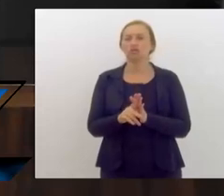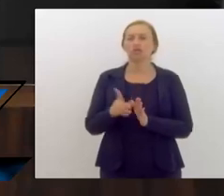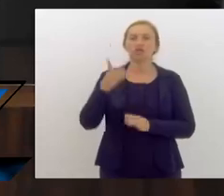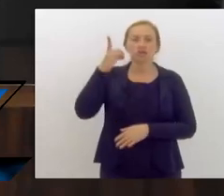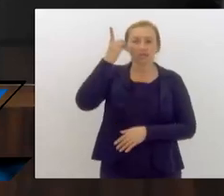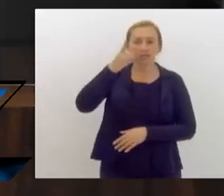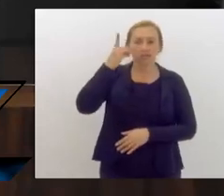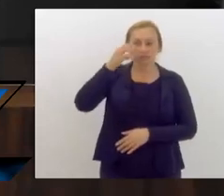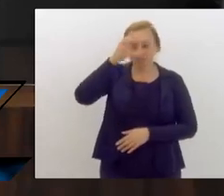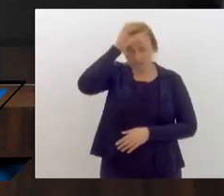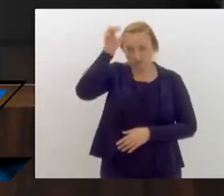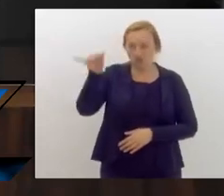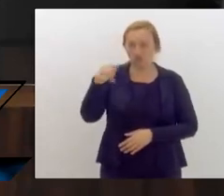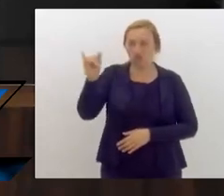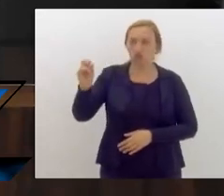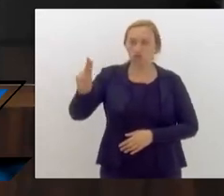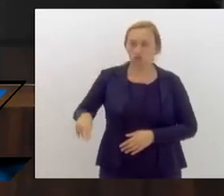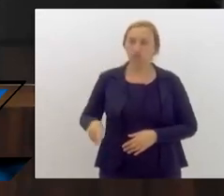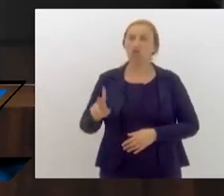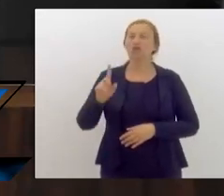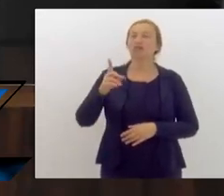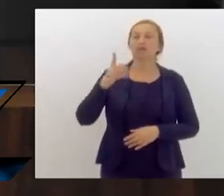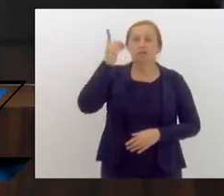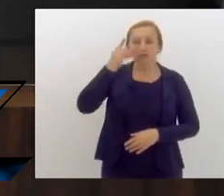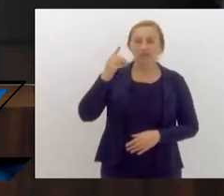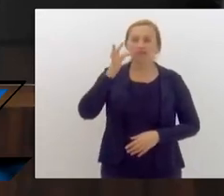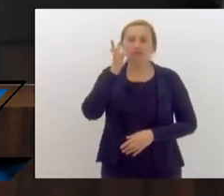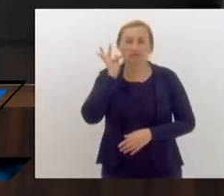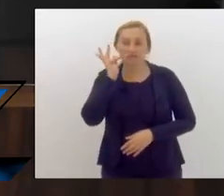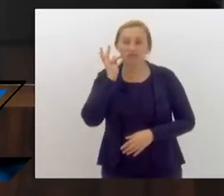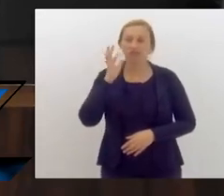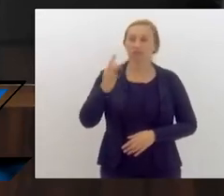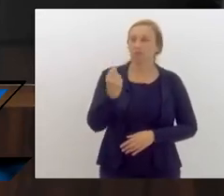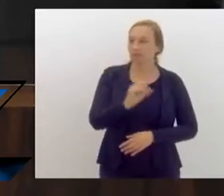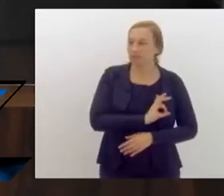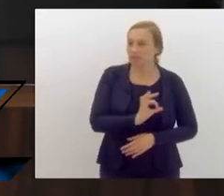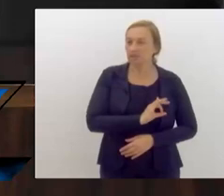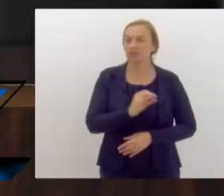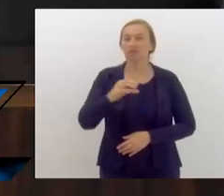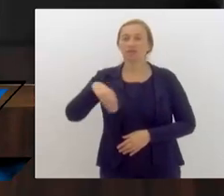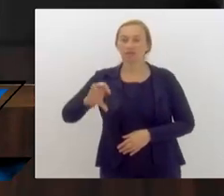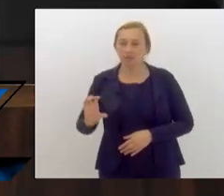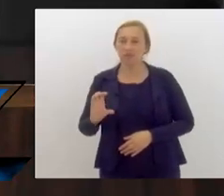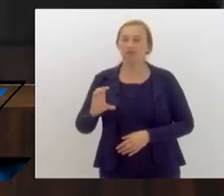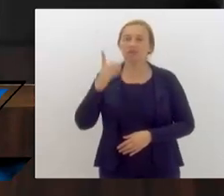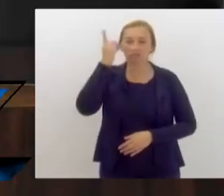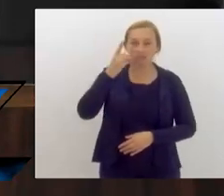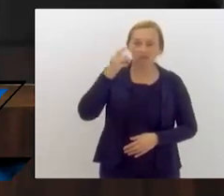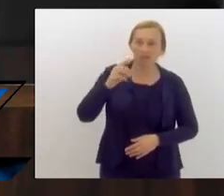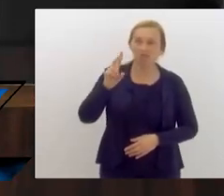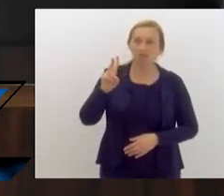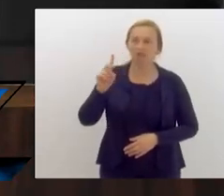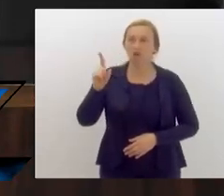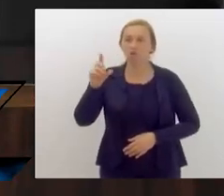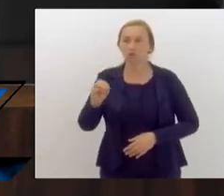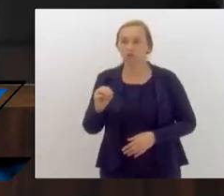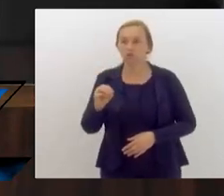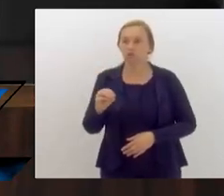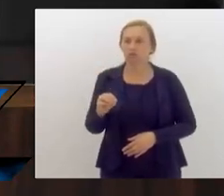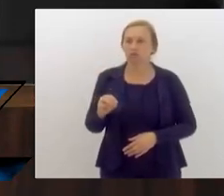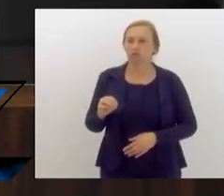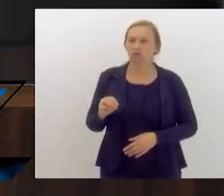deputado Serafim Deputado Luiz Paulo deputada Marta Rocha Deputado mink Deputado Valdo Ceasa